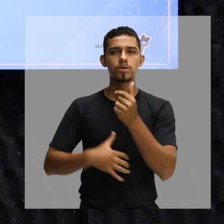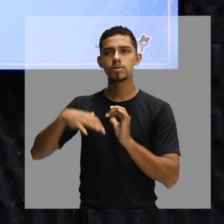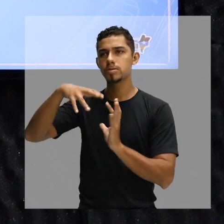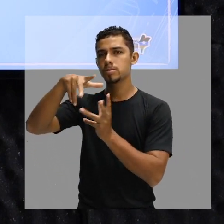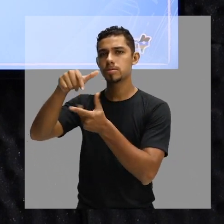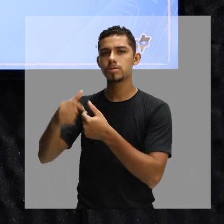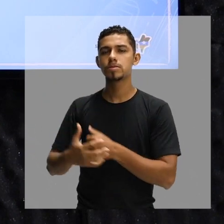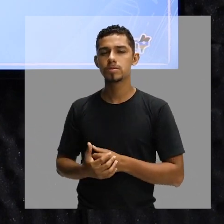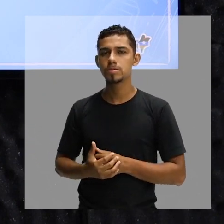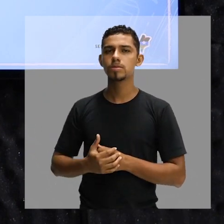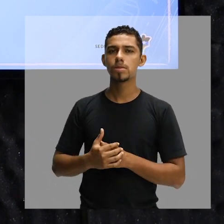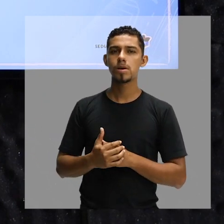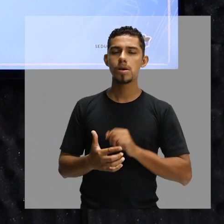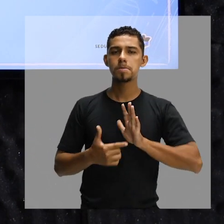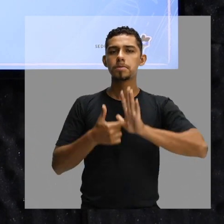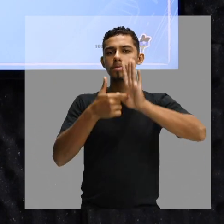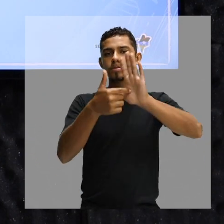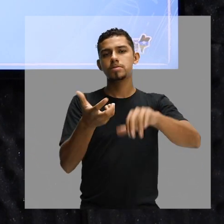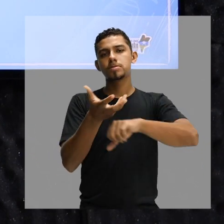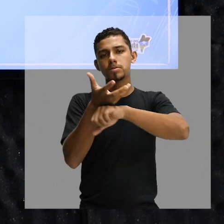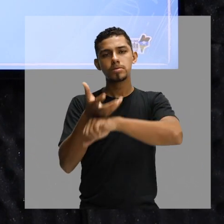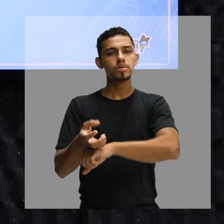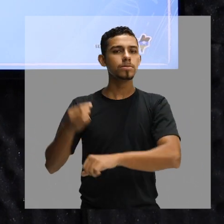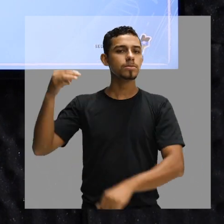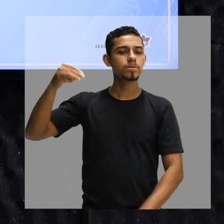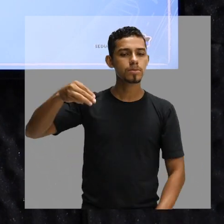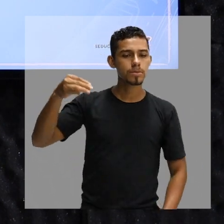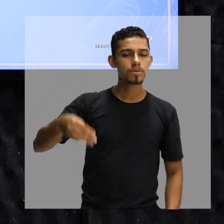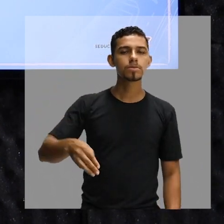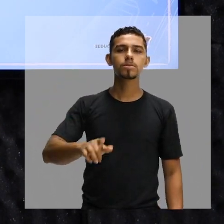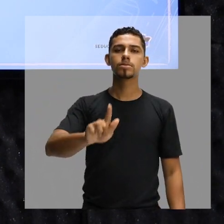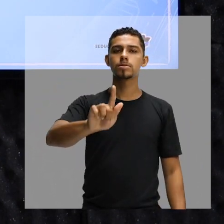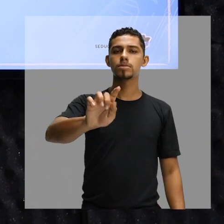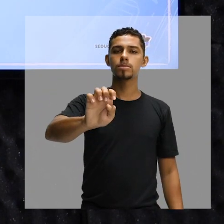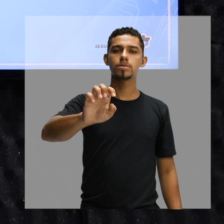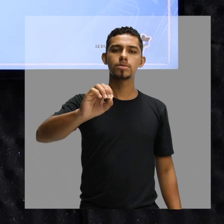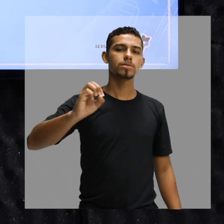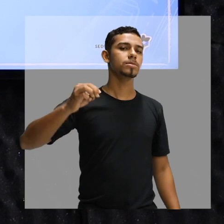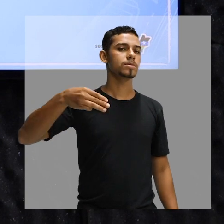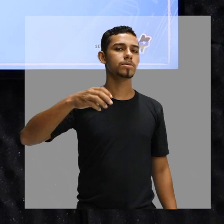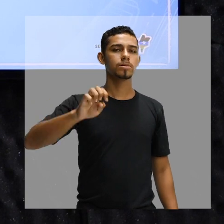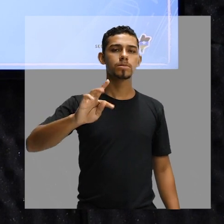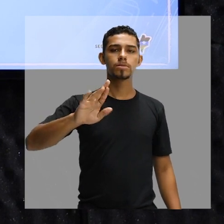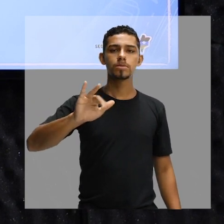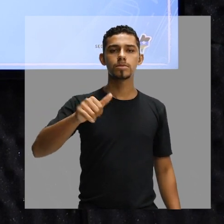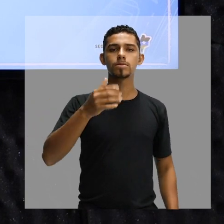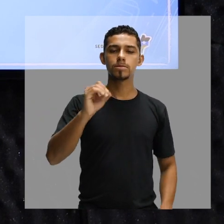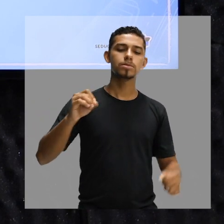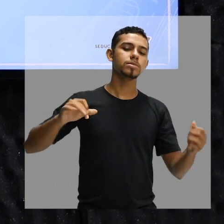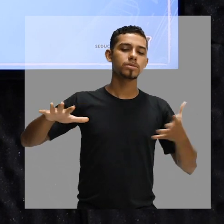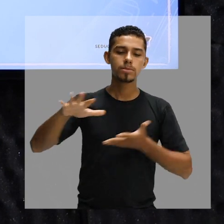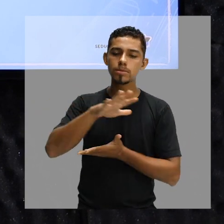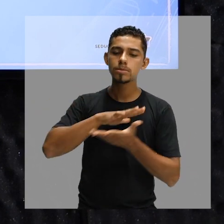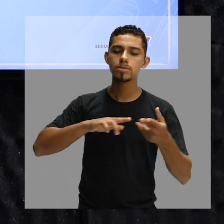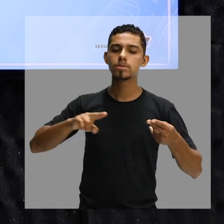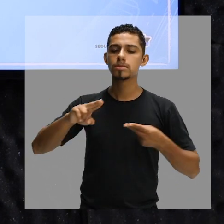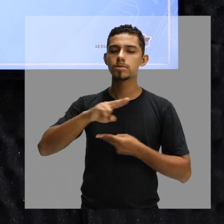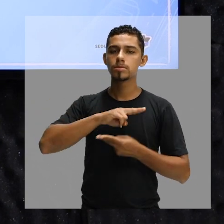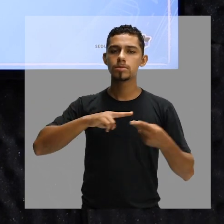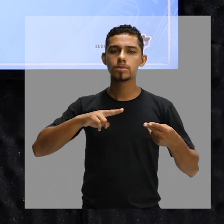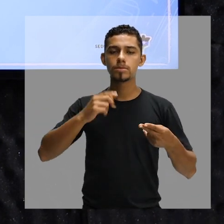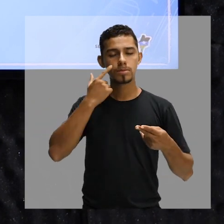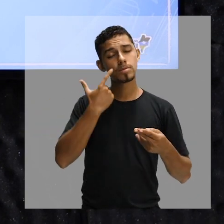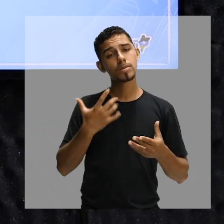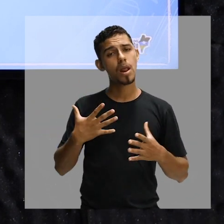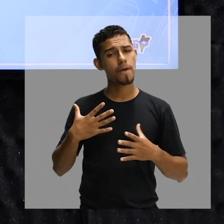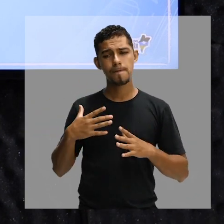esta demonstração matemática, aí vem a geometrização do espaço, ok? Lembrem vocês que muitas